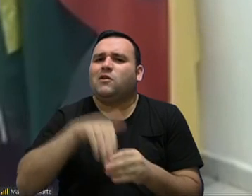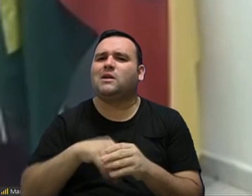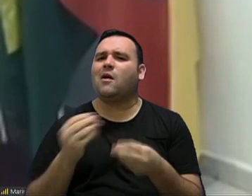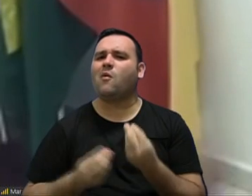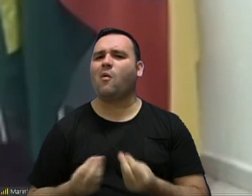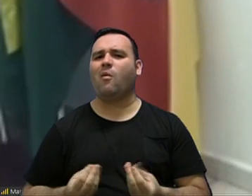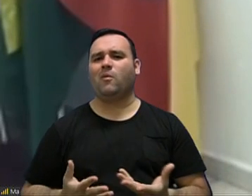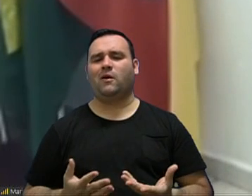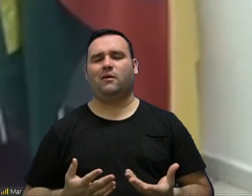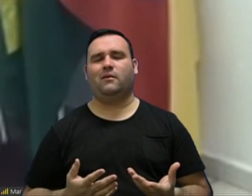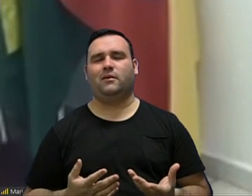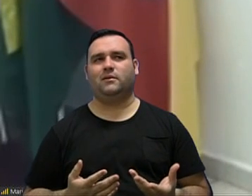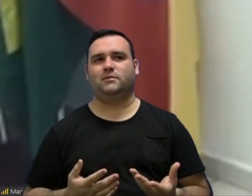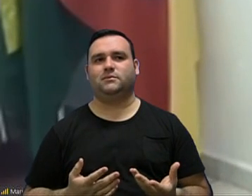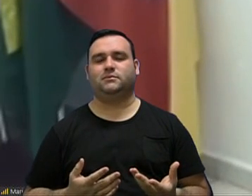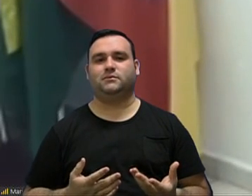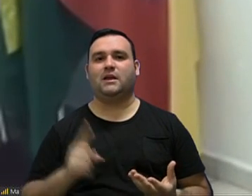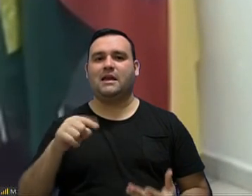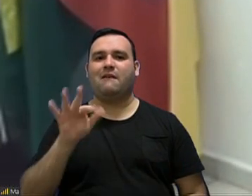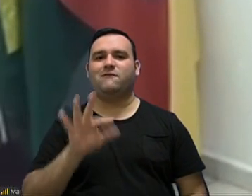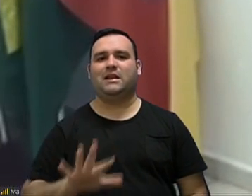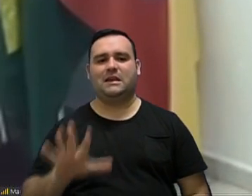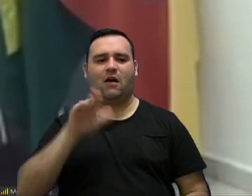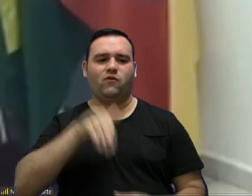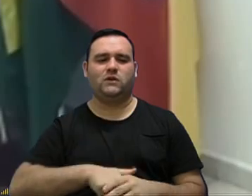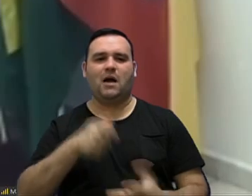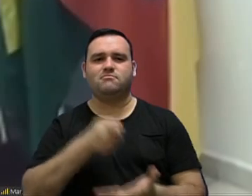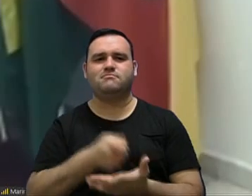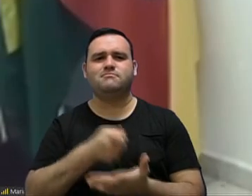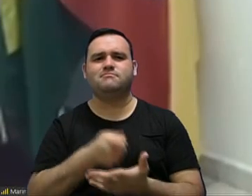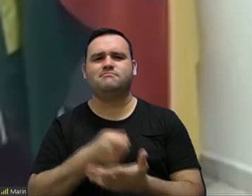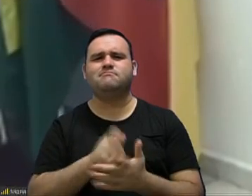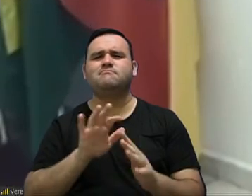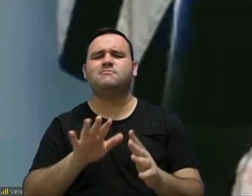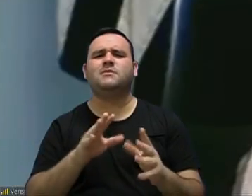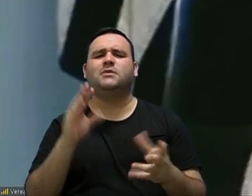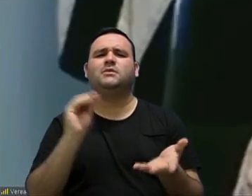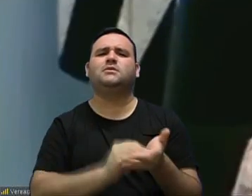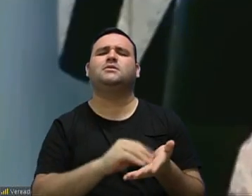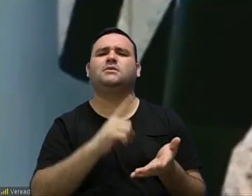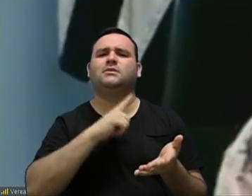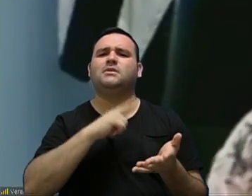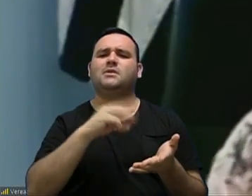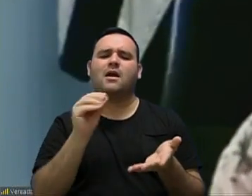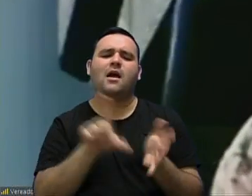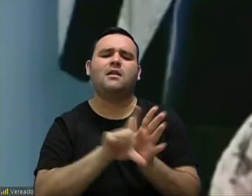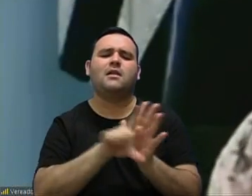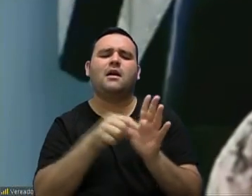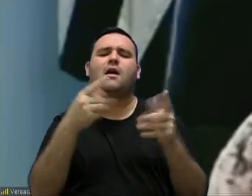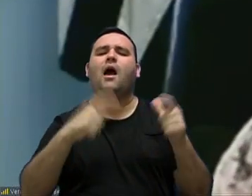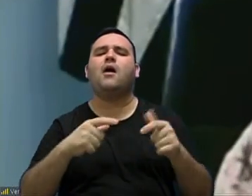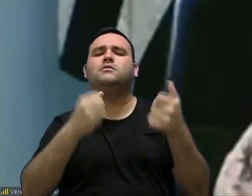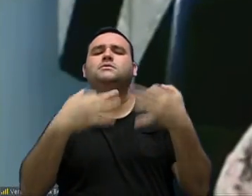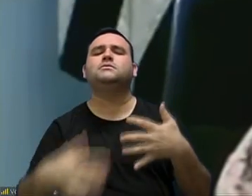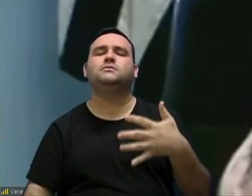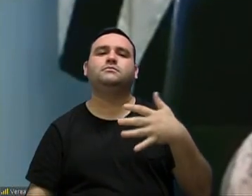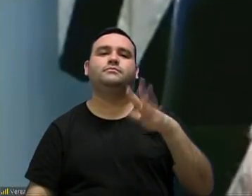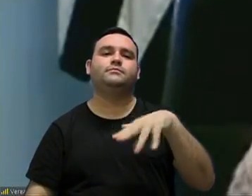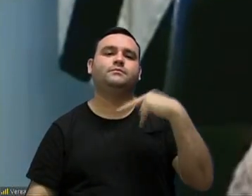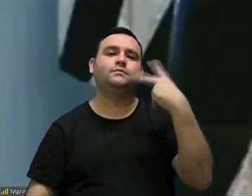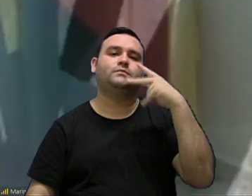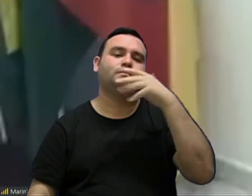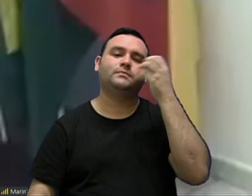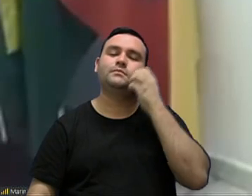Bom, é federal, tem que votar. Onde que está escrito? Marinho, o que acontece se nós não aprovamos? Vereador